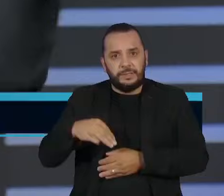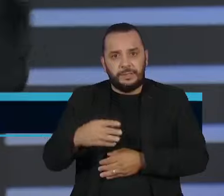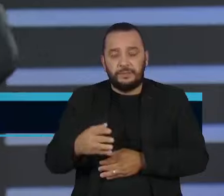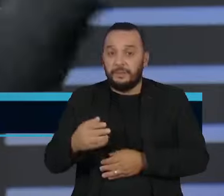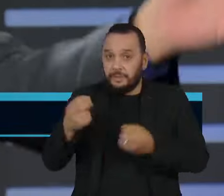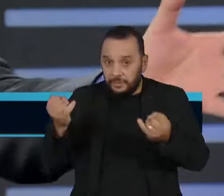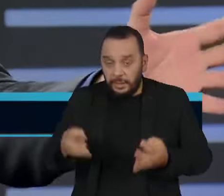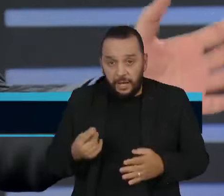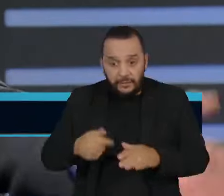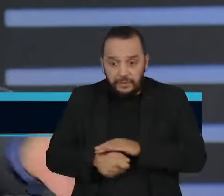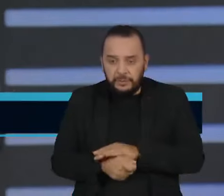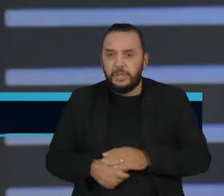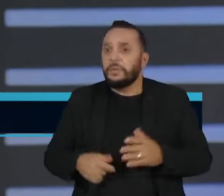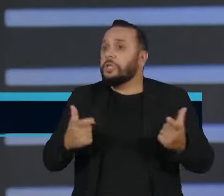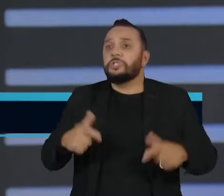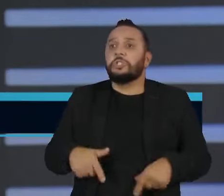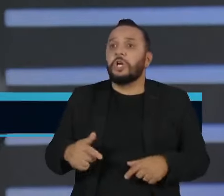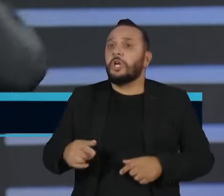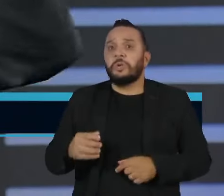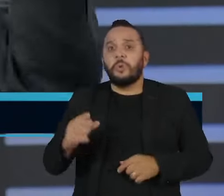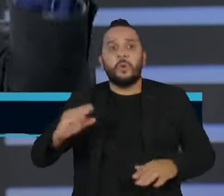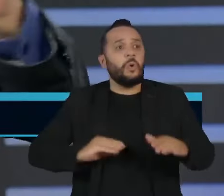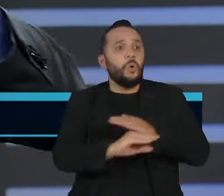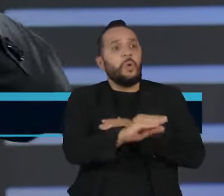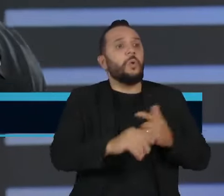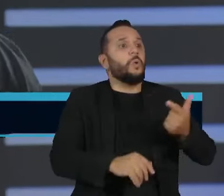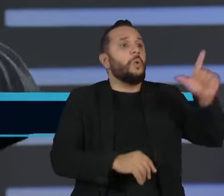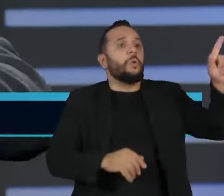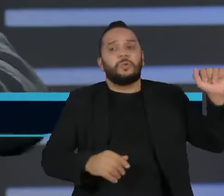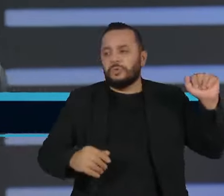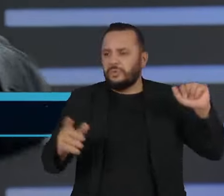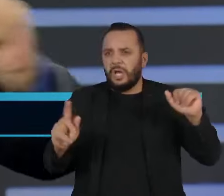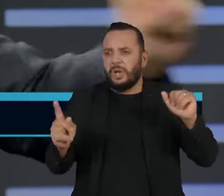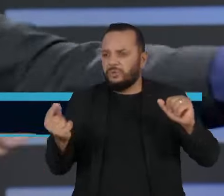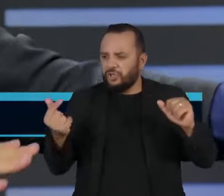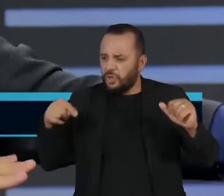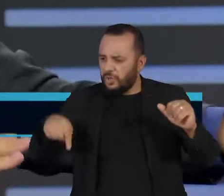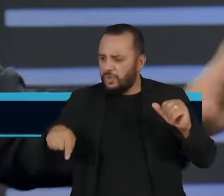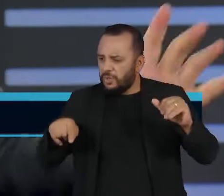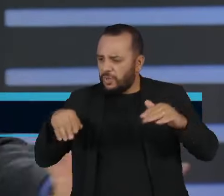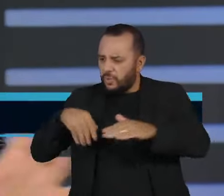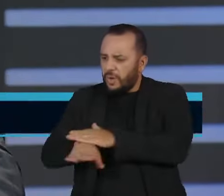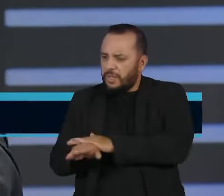pessoal, bora tirar esse dinheiro e mandar para outro lugar, bora não usar isso aqui, tira para